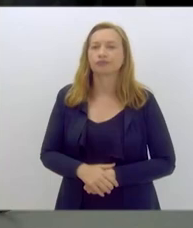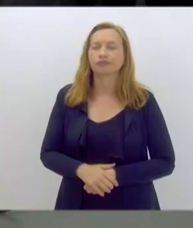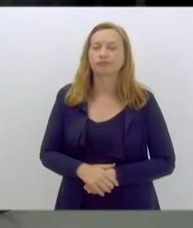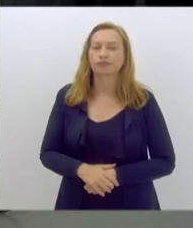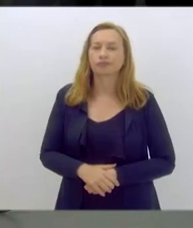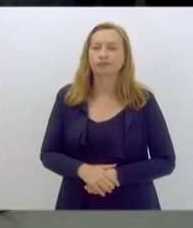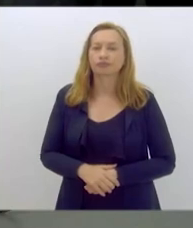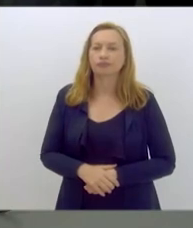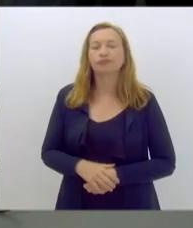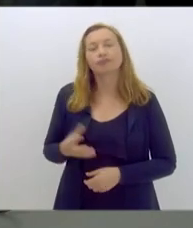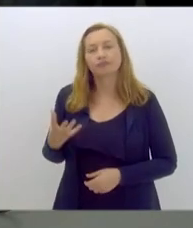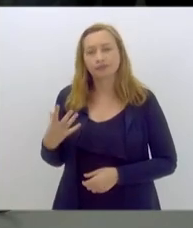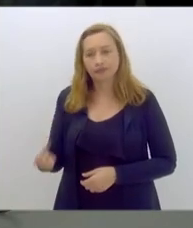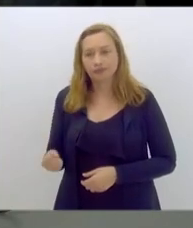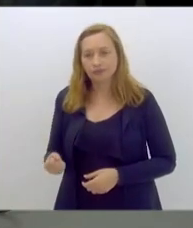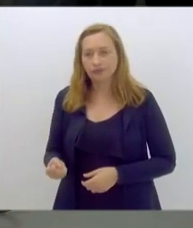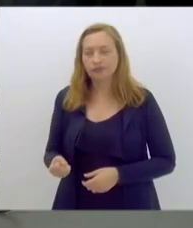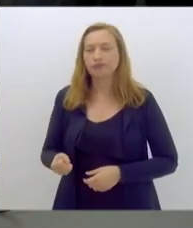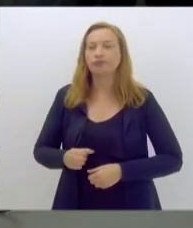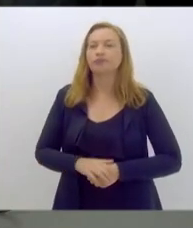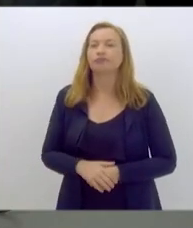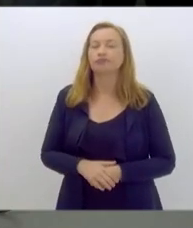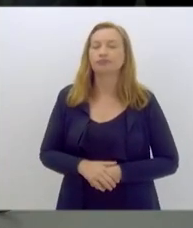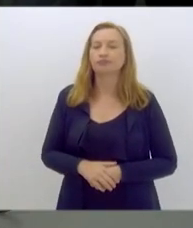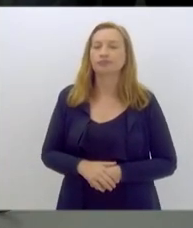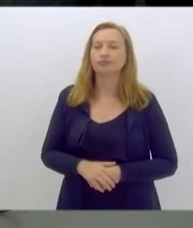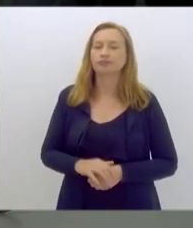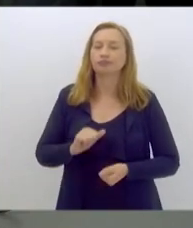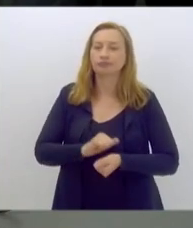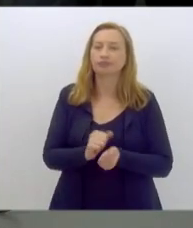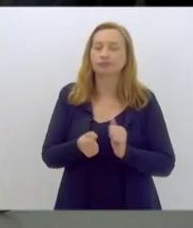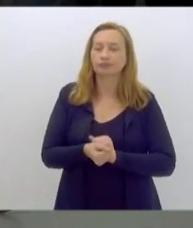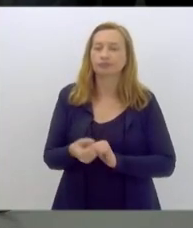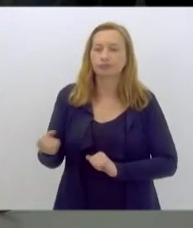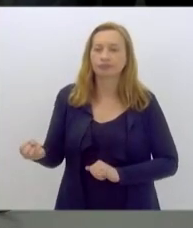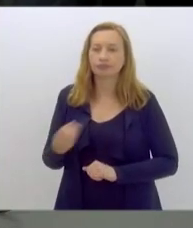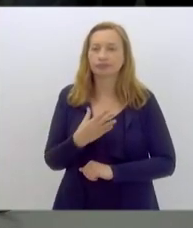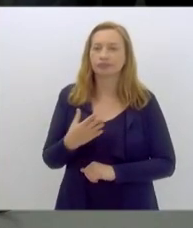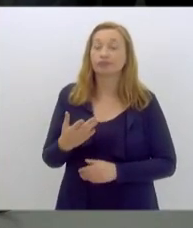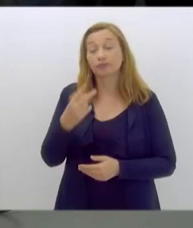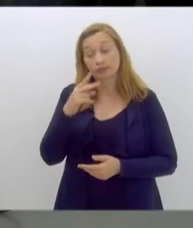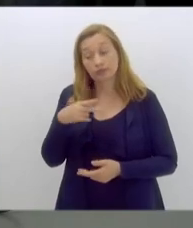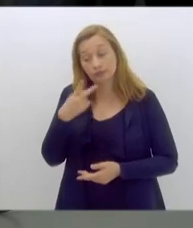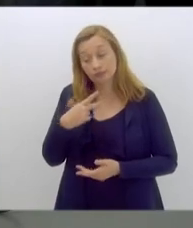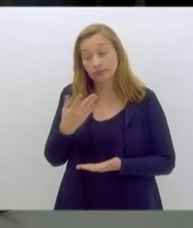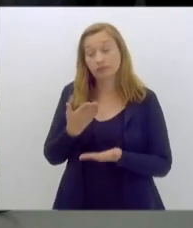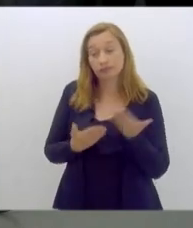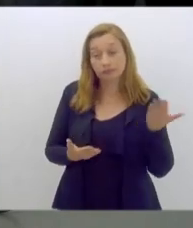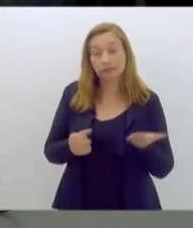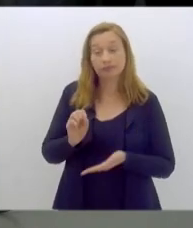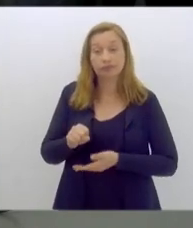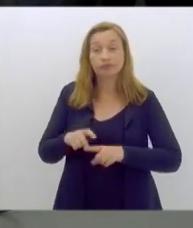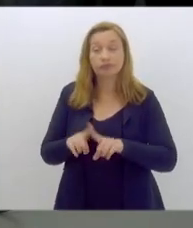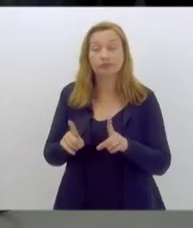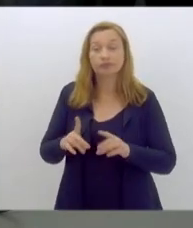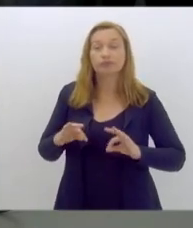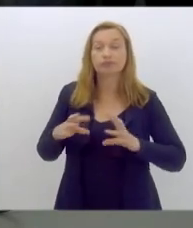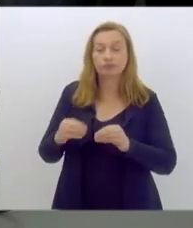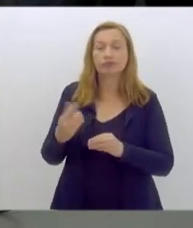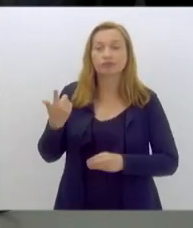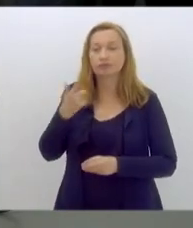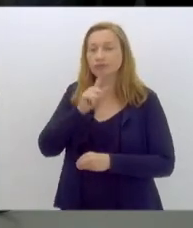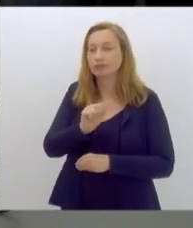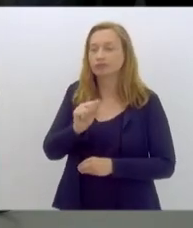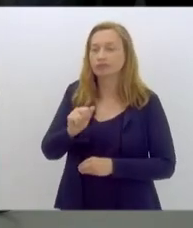adotou uma postura obviamente conservadora considerando de que nós teremos essa perda E apesar disso tudo a gente conseguiu